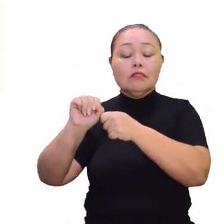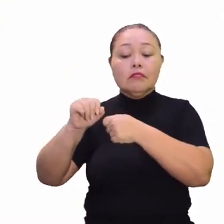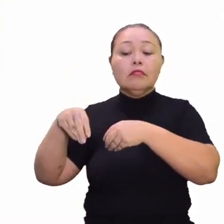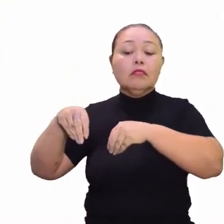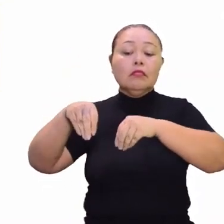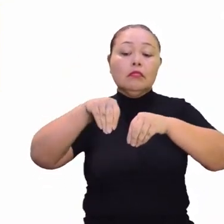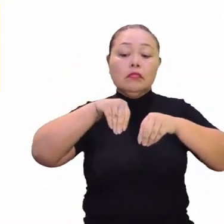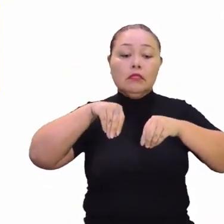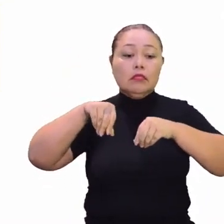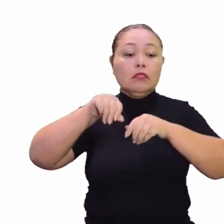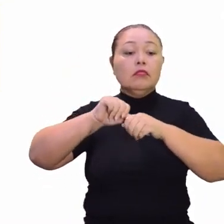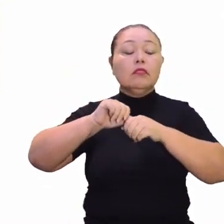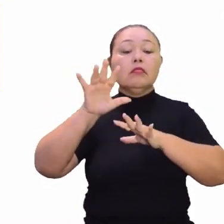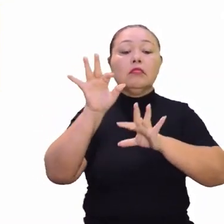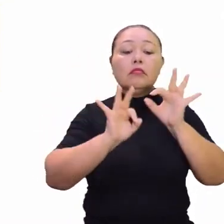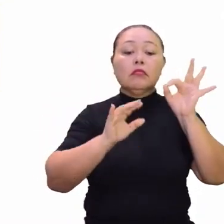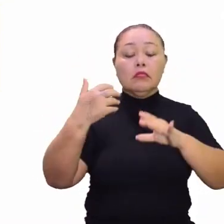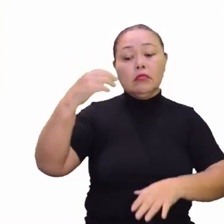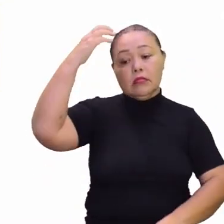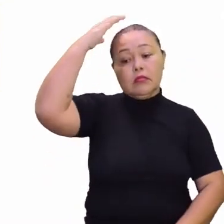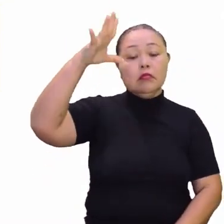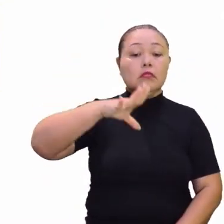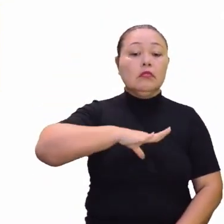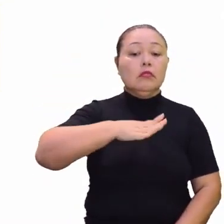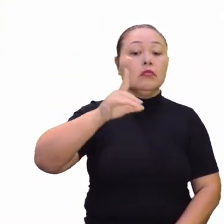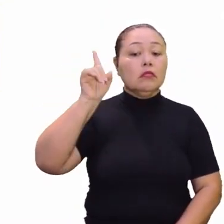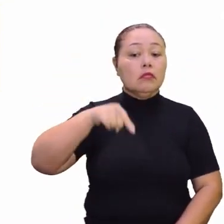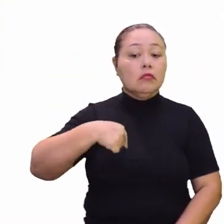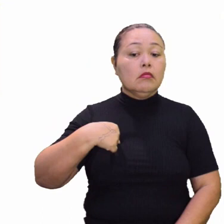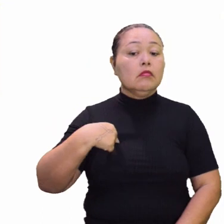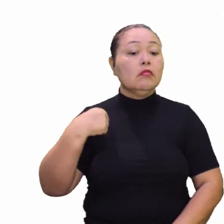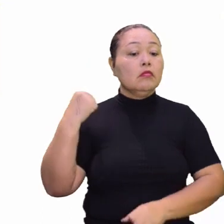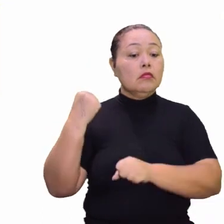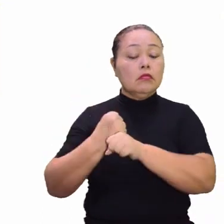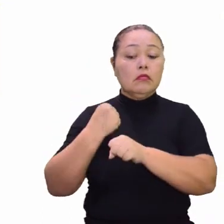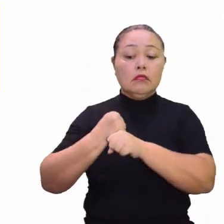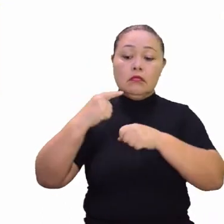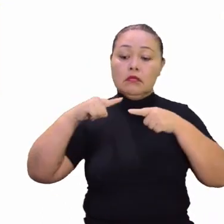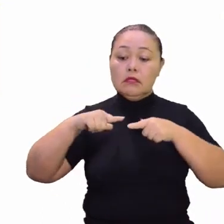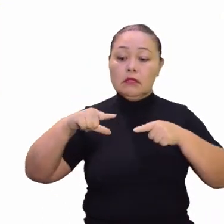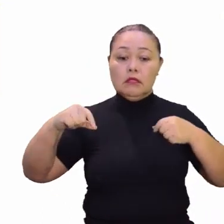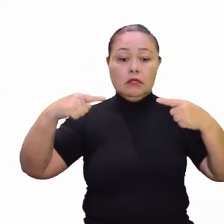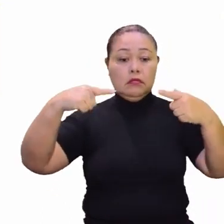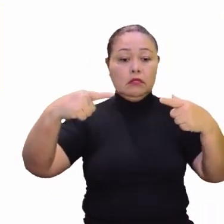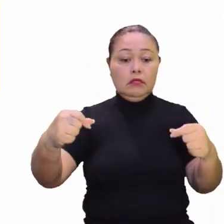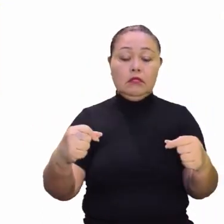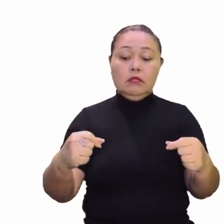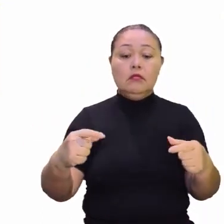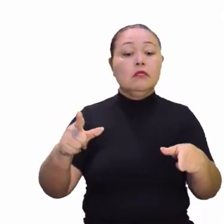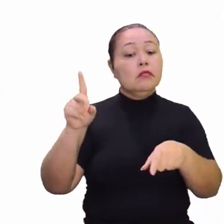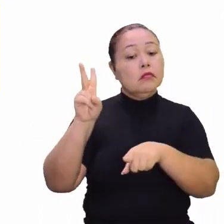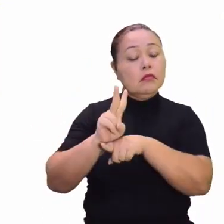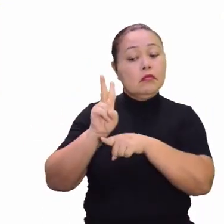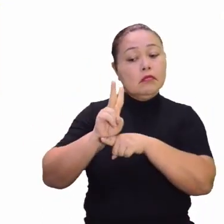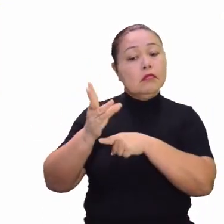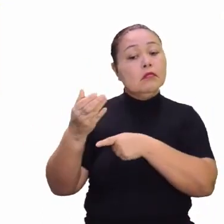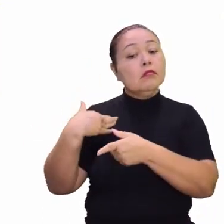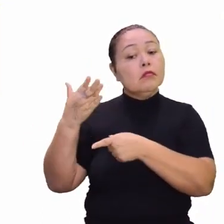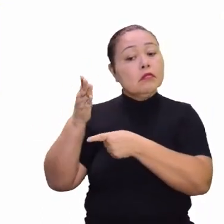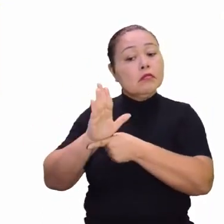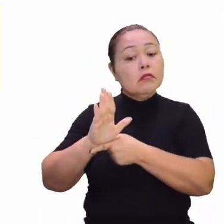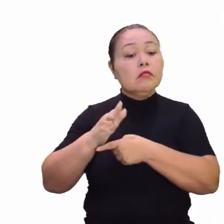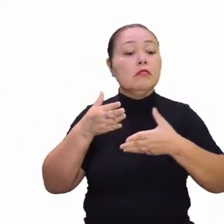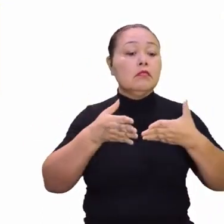mesma forma. A ordem da coroa portuguesa era construir fortificações, proteção